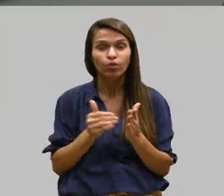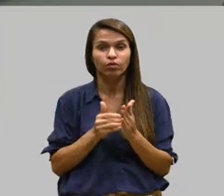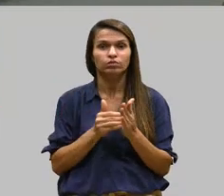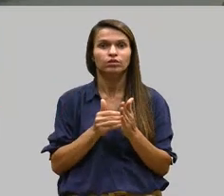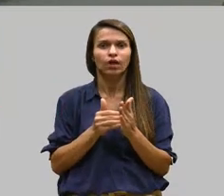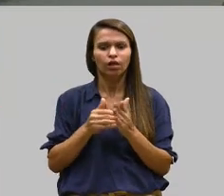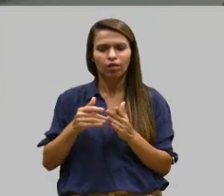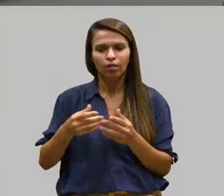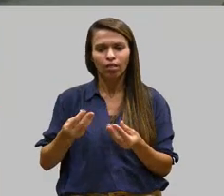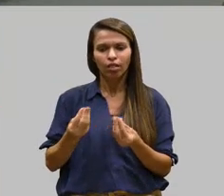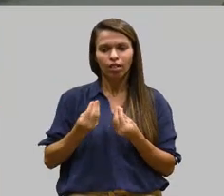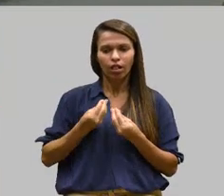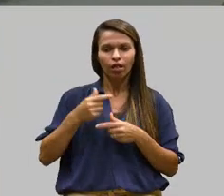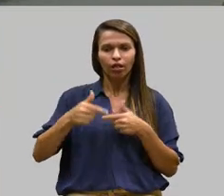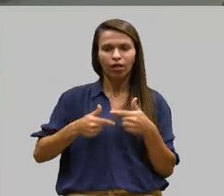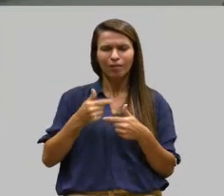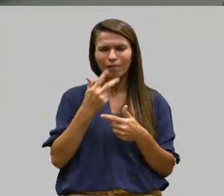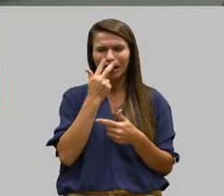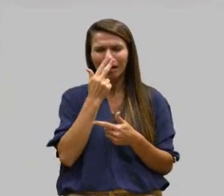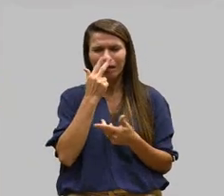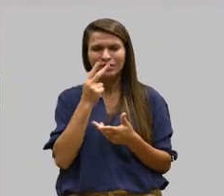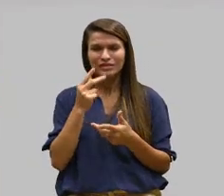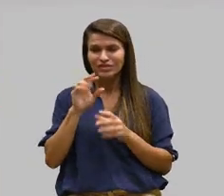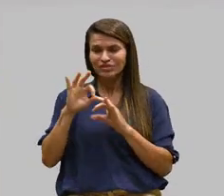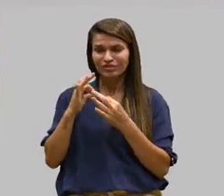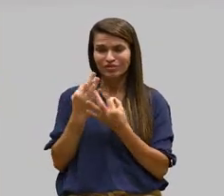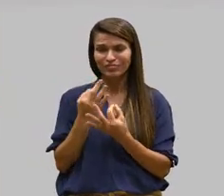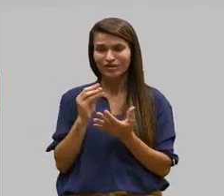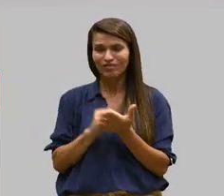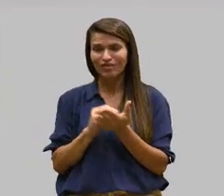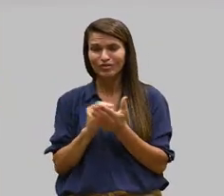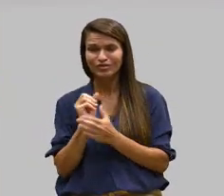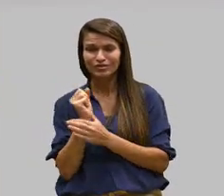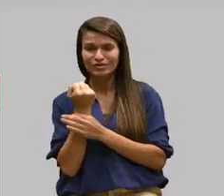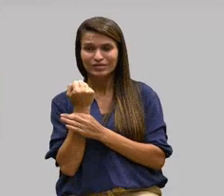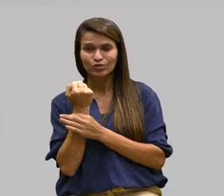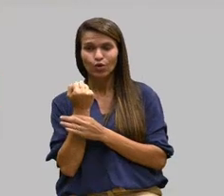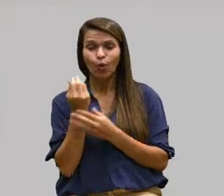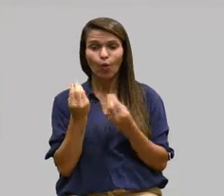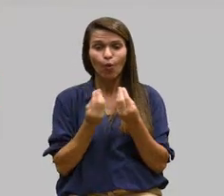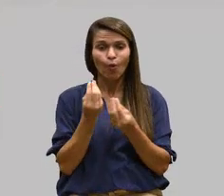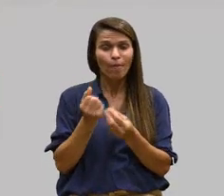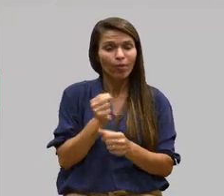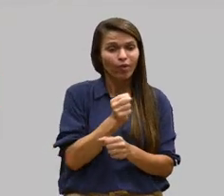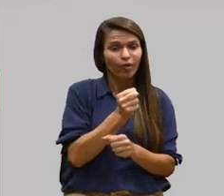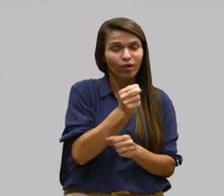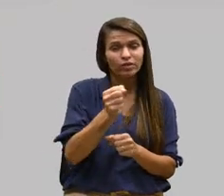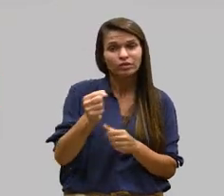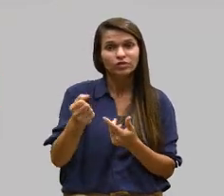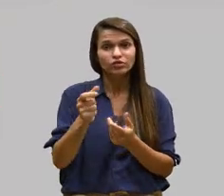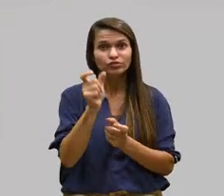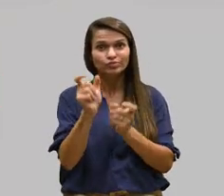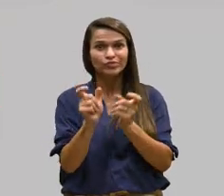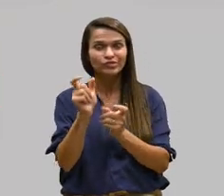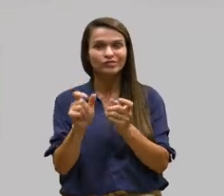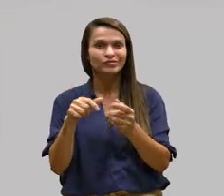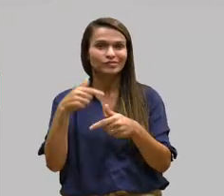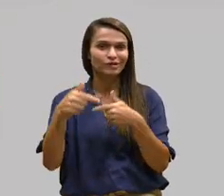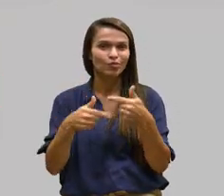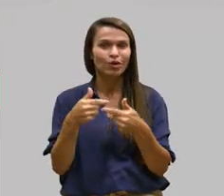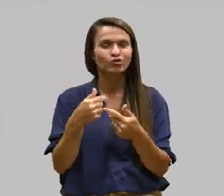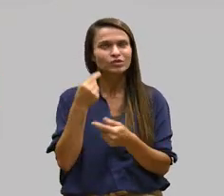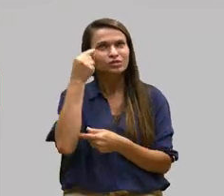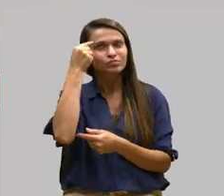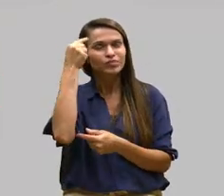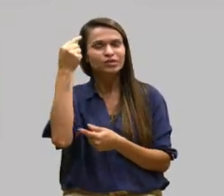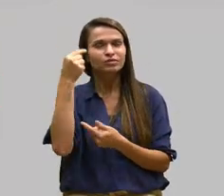para gente a insegurança das famílias né como colocar os meninos no mercado de trabalho como tá essas pessoas inserido O que que a gente pensa o que que a gente